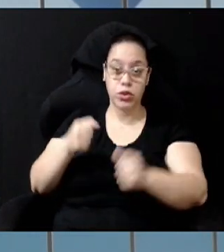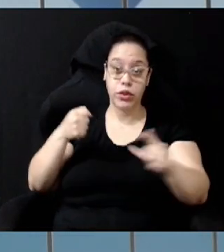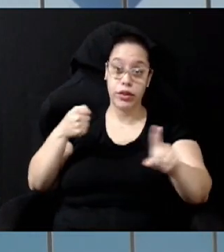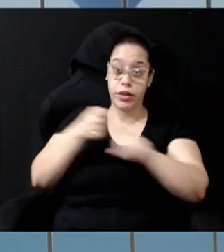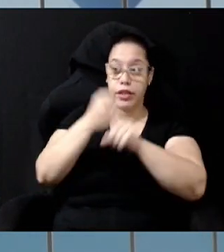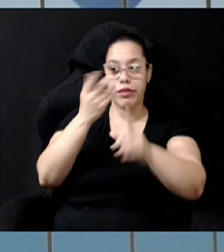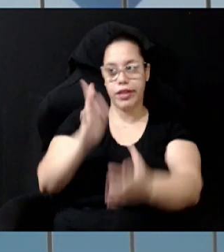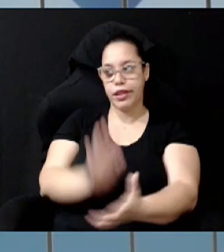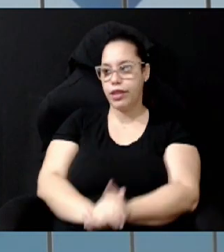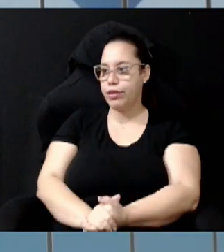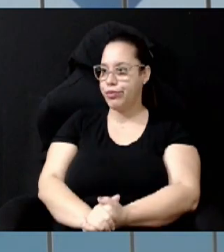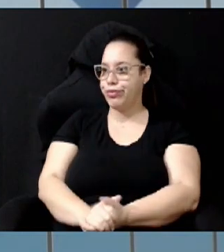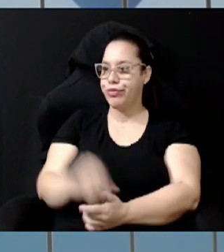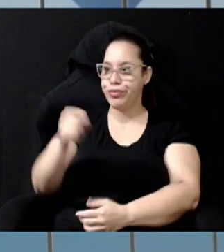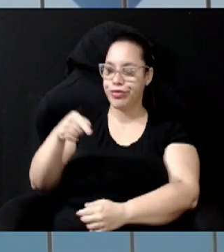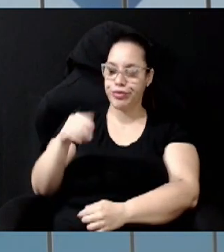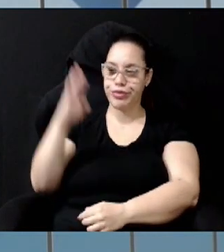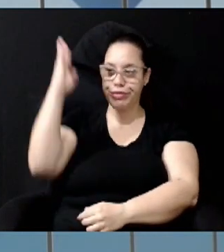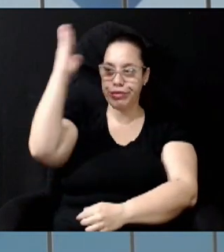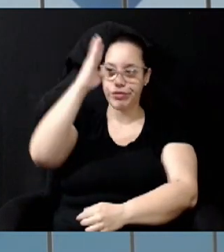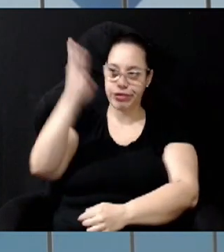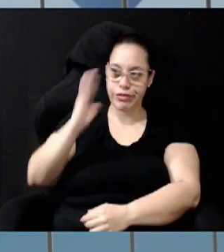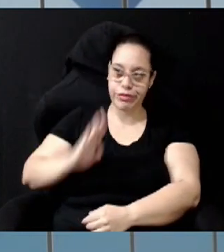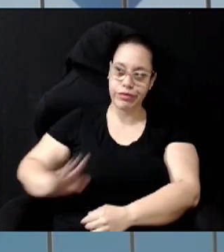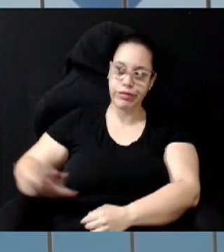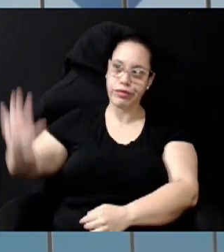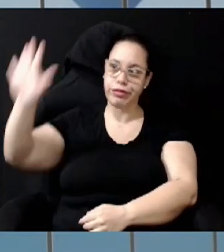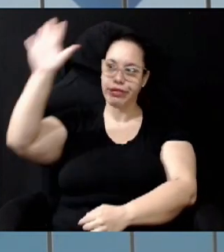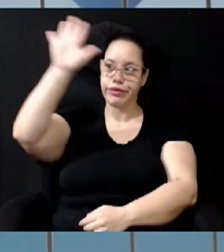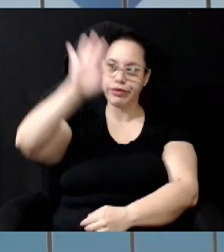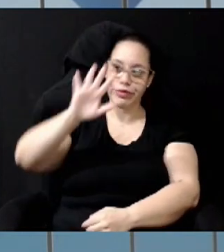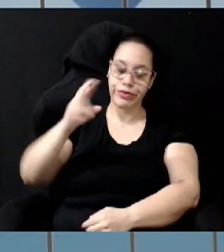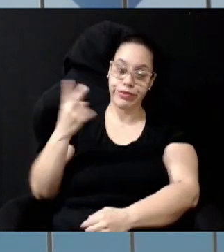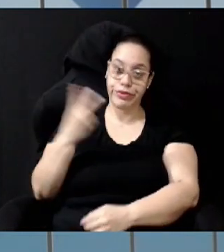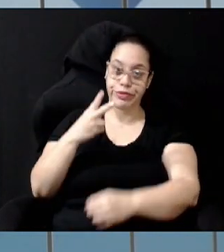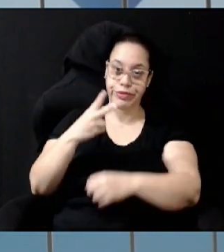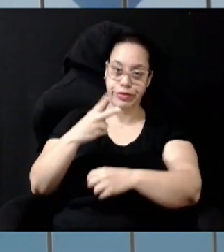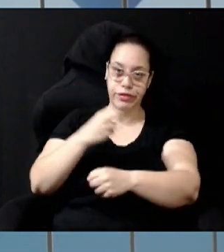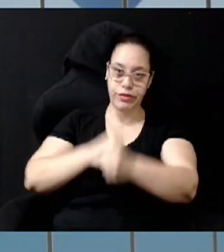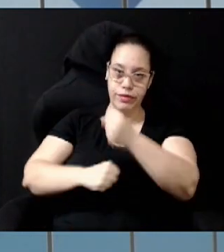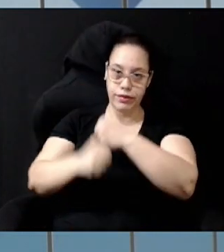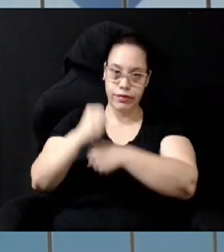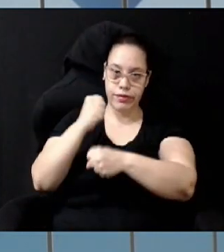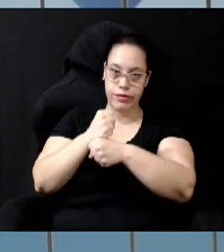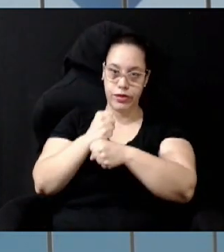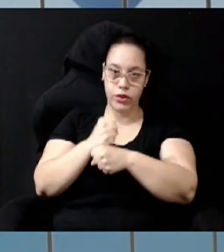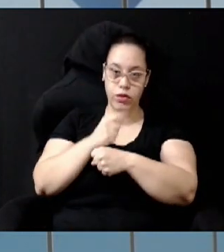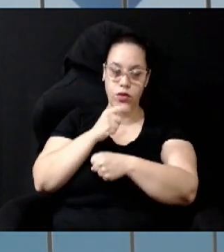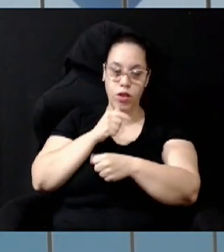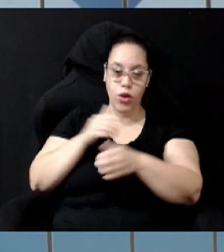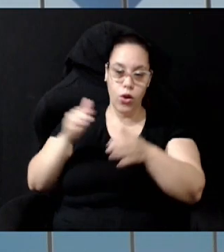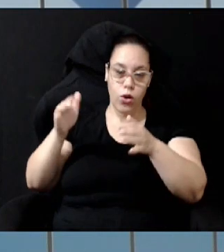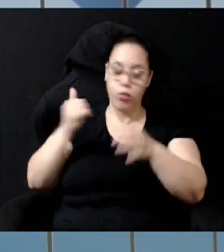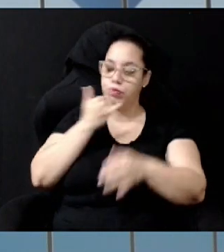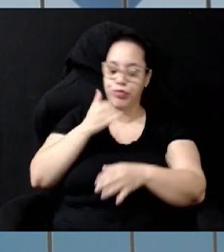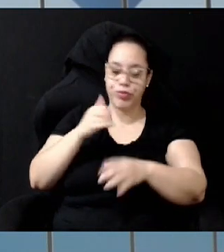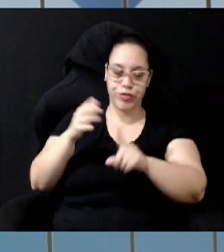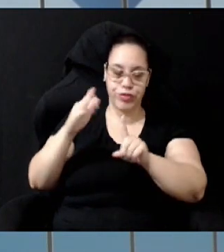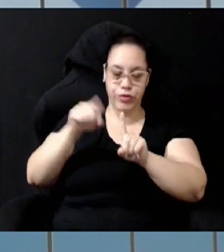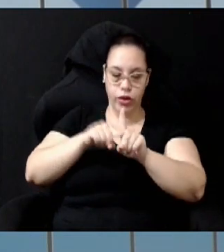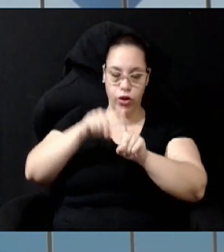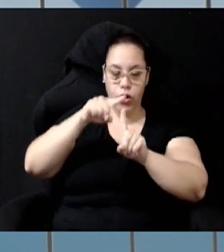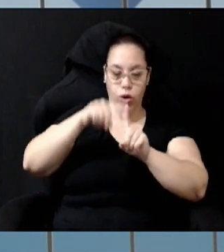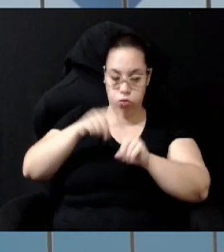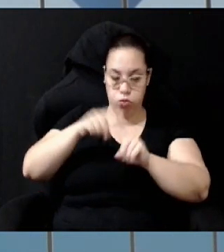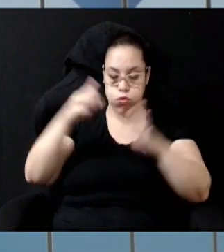no Brasil, acho que até a gente, nos 2 últimos anos, a gente tem enfrentado ondas de calor, que até então a gente via isso acontecer em Europa e